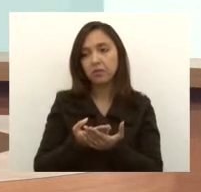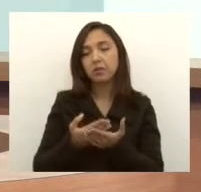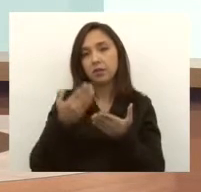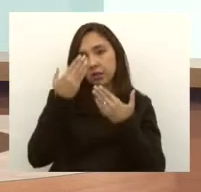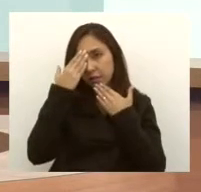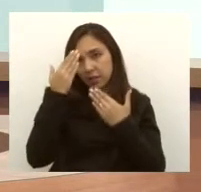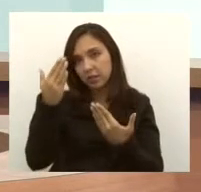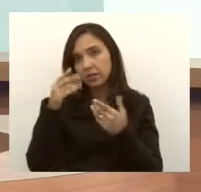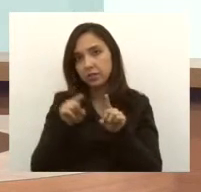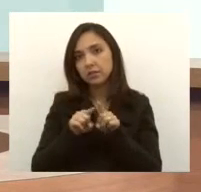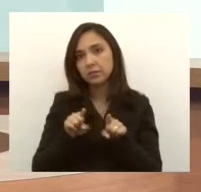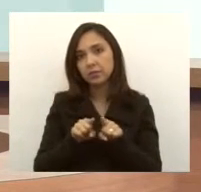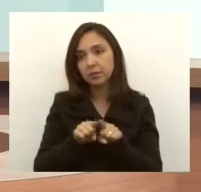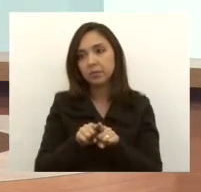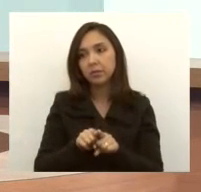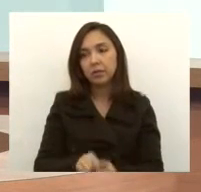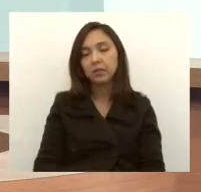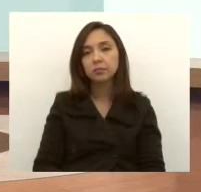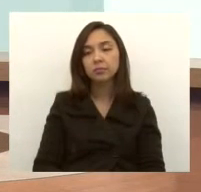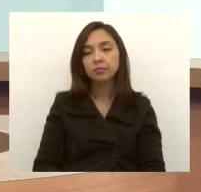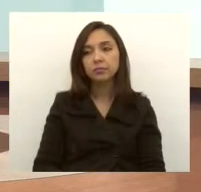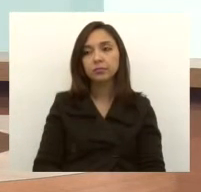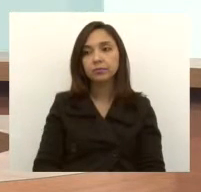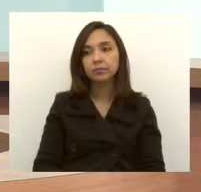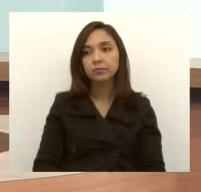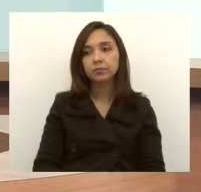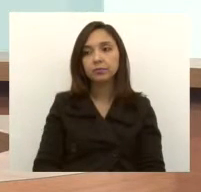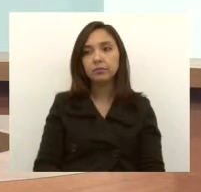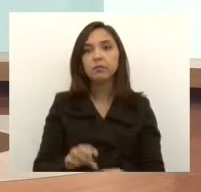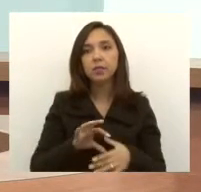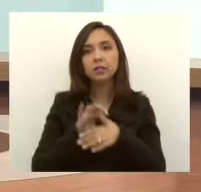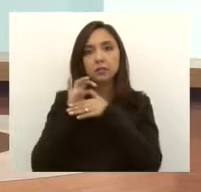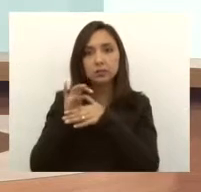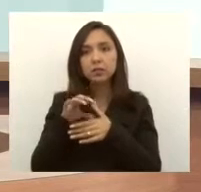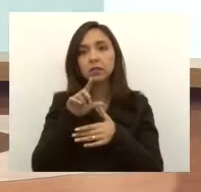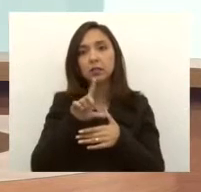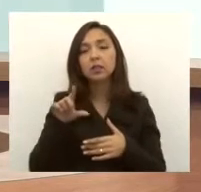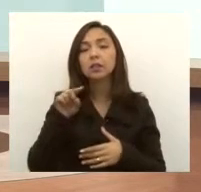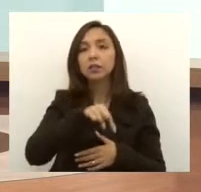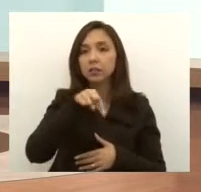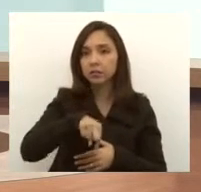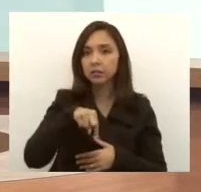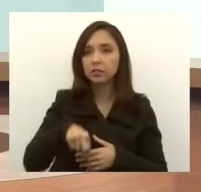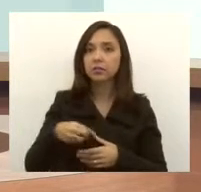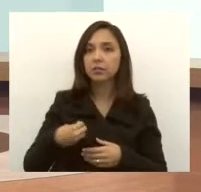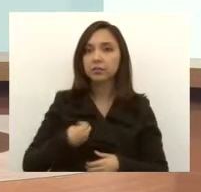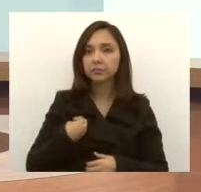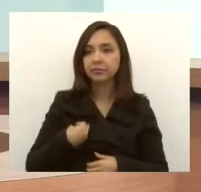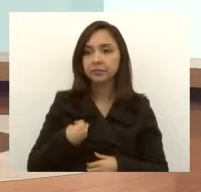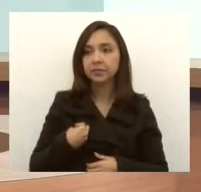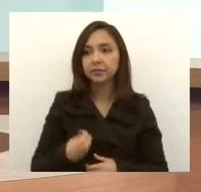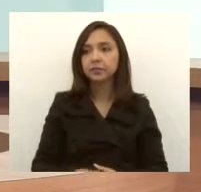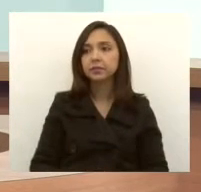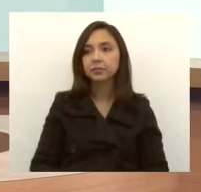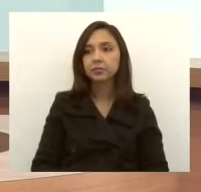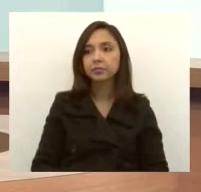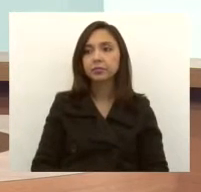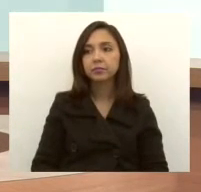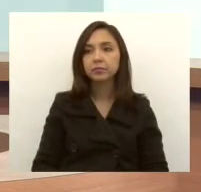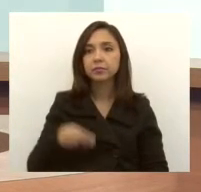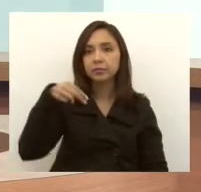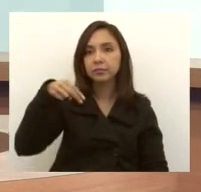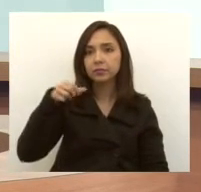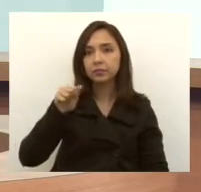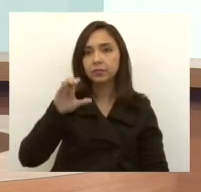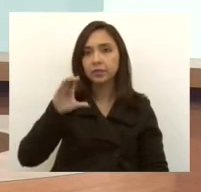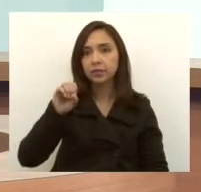agradecer também o pessoal, a liderança, senhor presidente, que estão aqui presentes, do Nações,